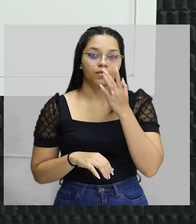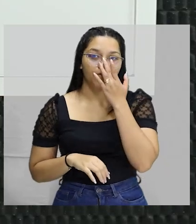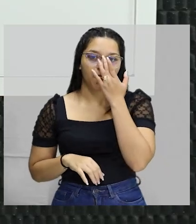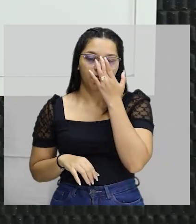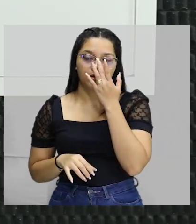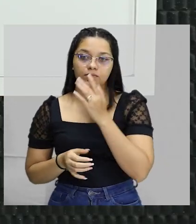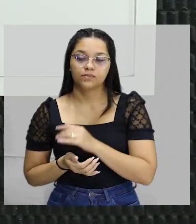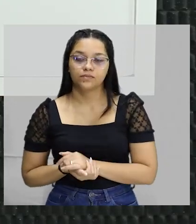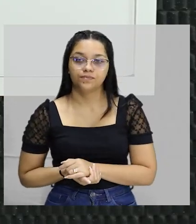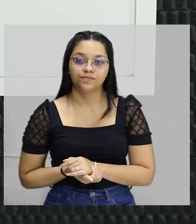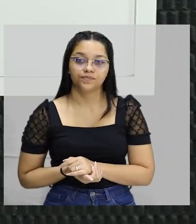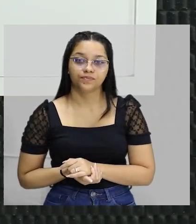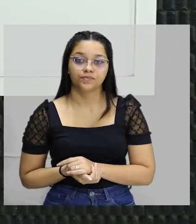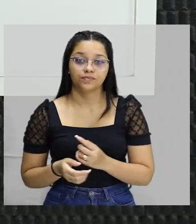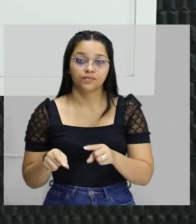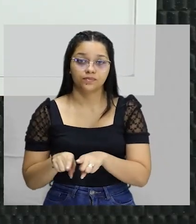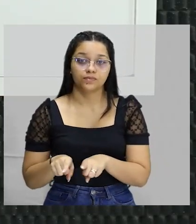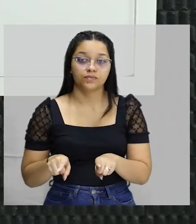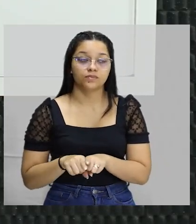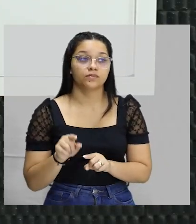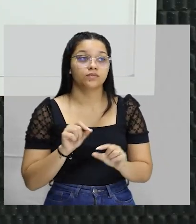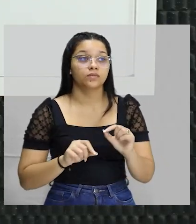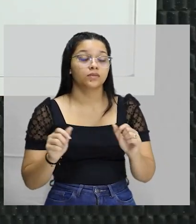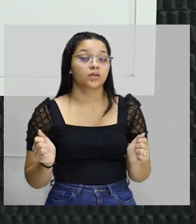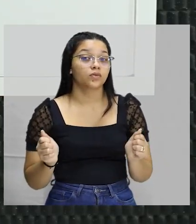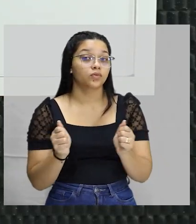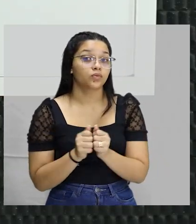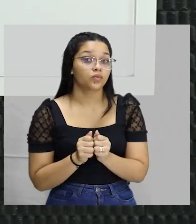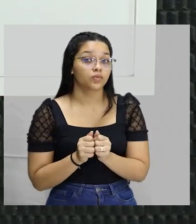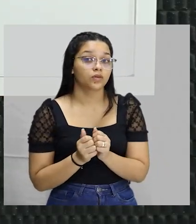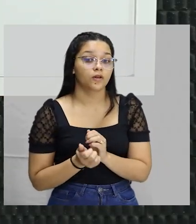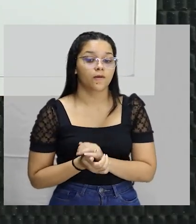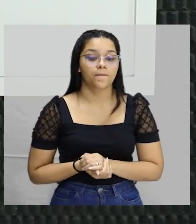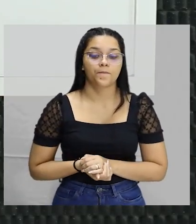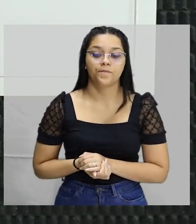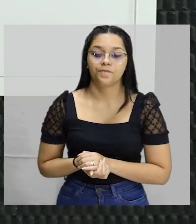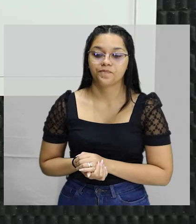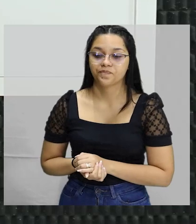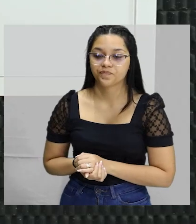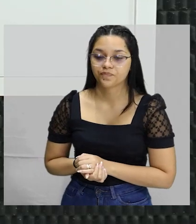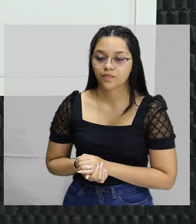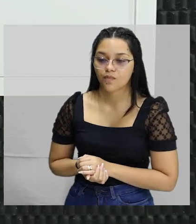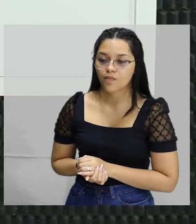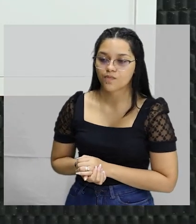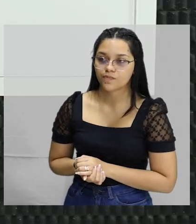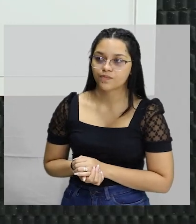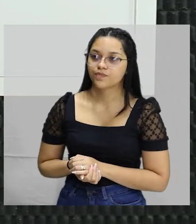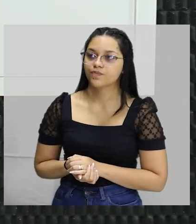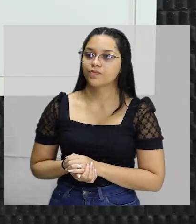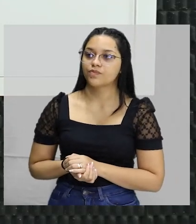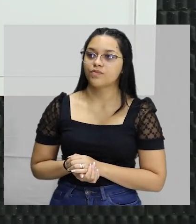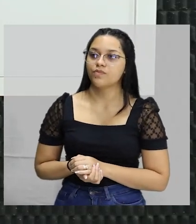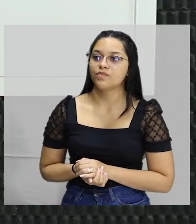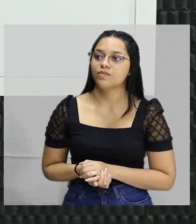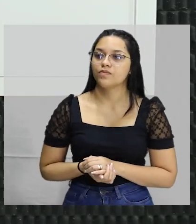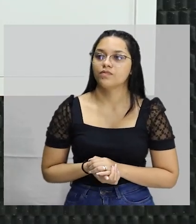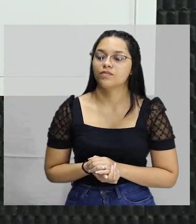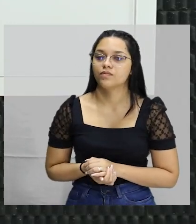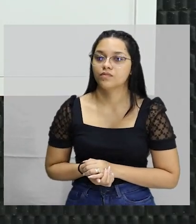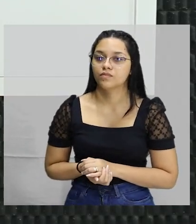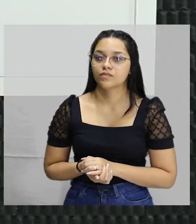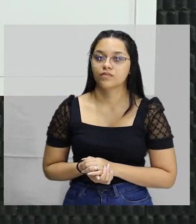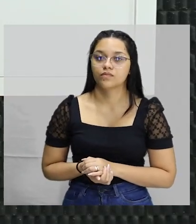No meio líquido, as partículas estão bem unidinhas, certo? Estão bem unidas, estão bem próximas. Então, isso aqui é a